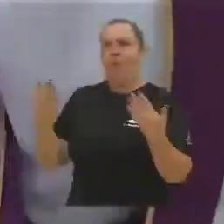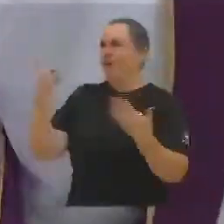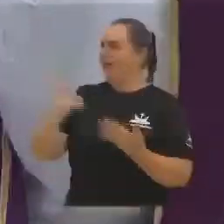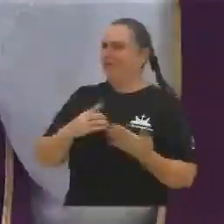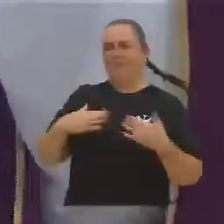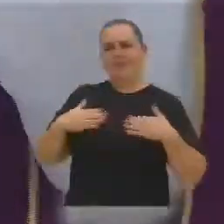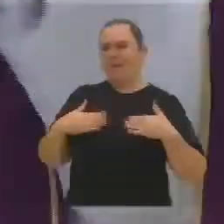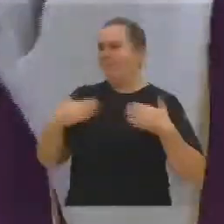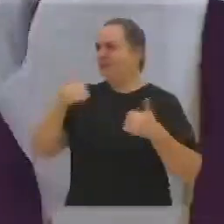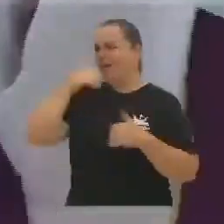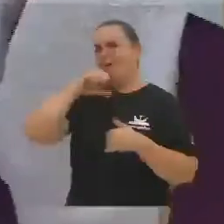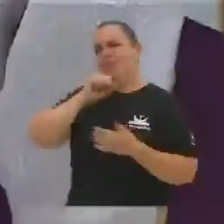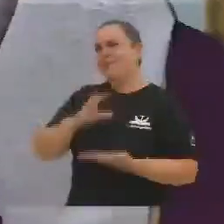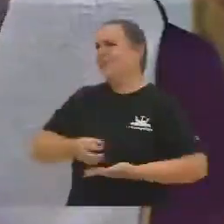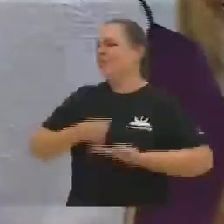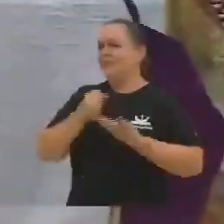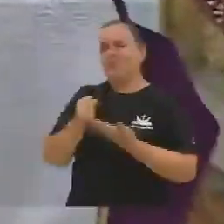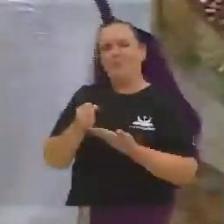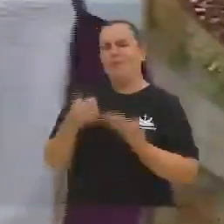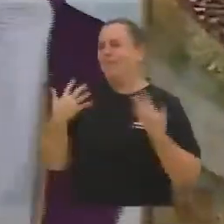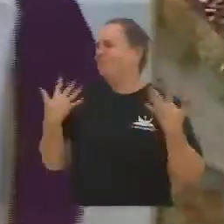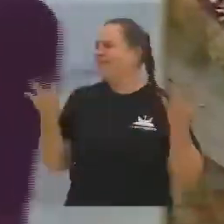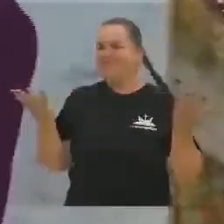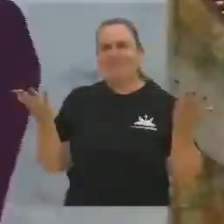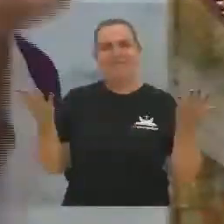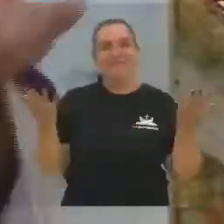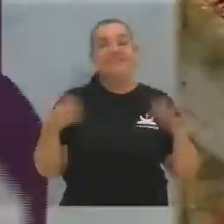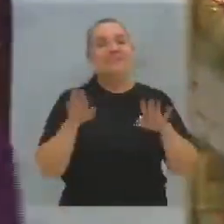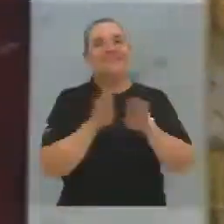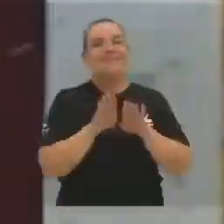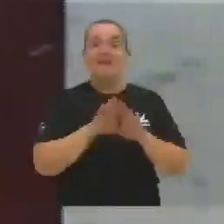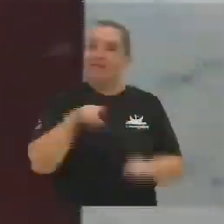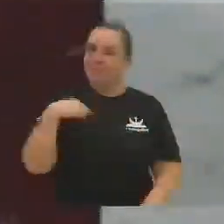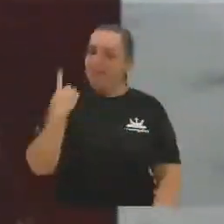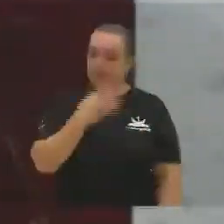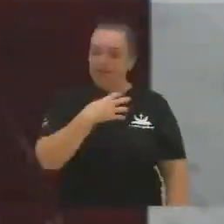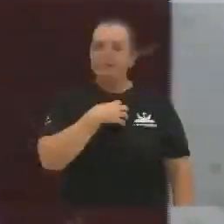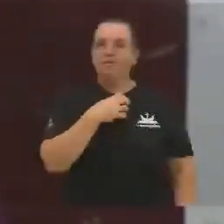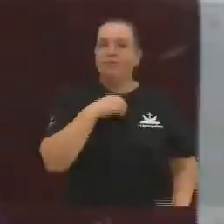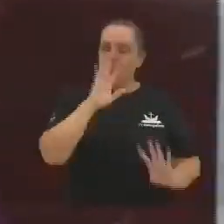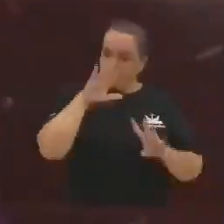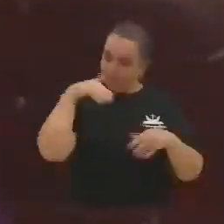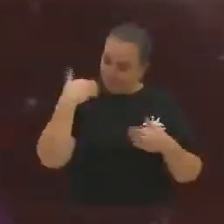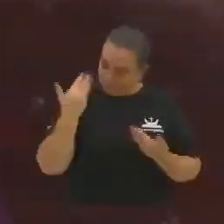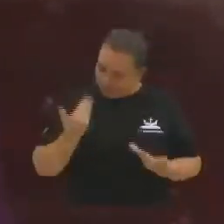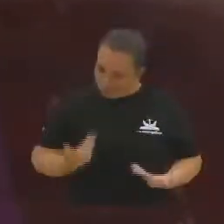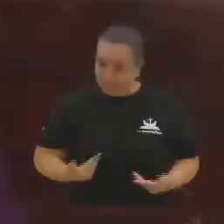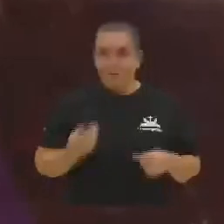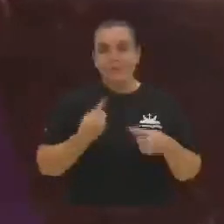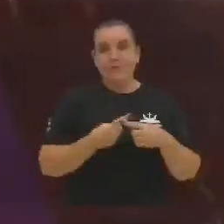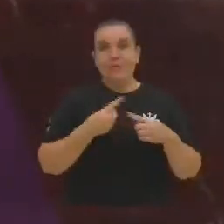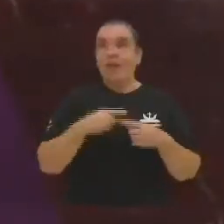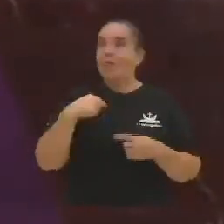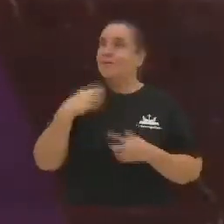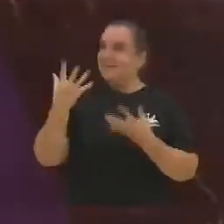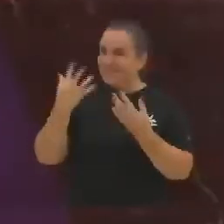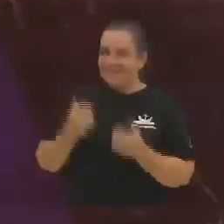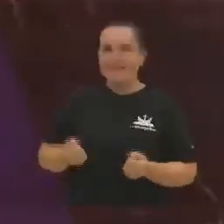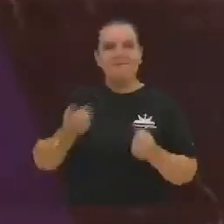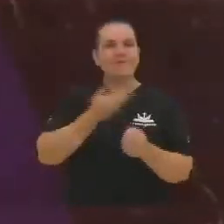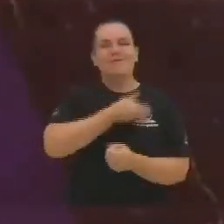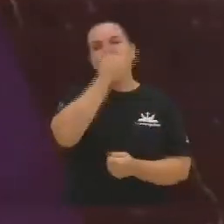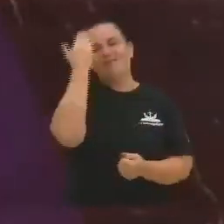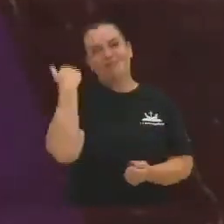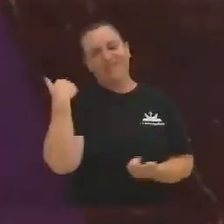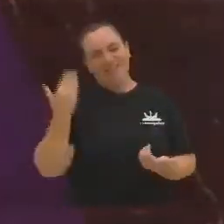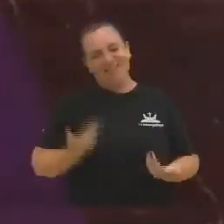mim, a Mãe do Salvador? Assim todos nós nos sentimos honrados por sermos recebidos pela Virgem